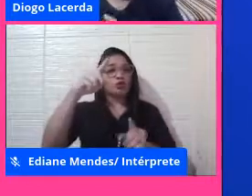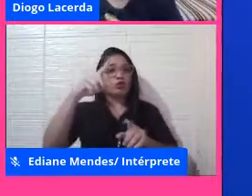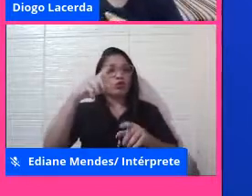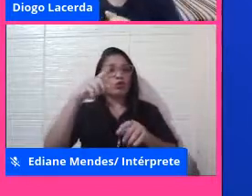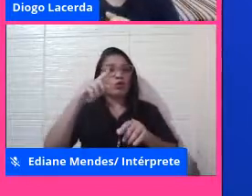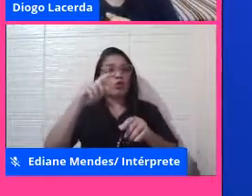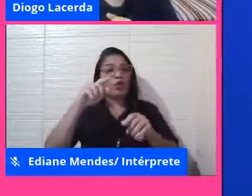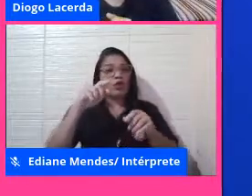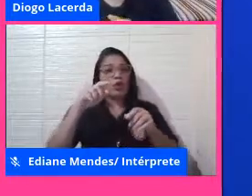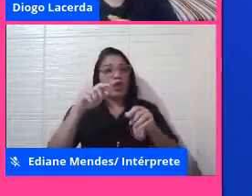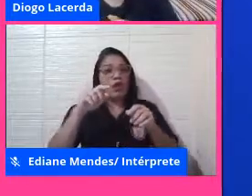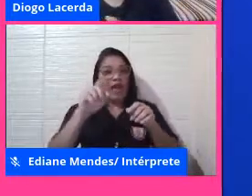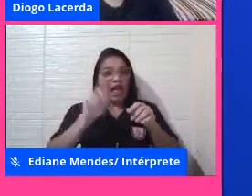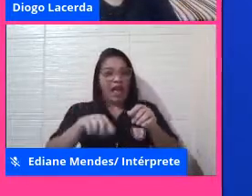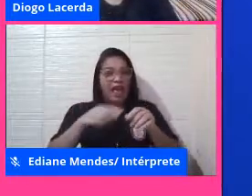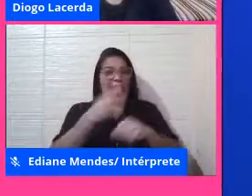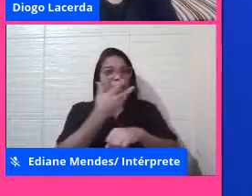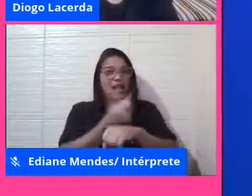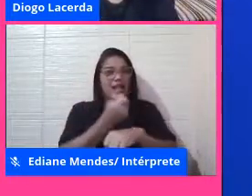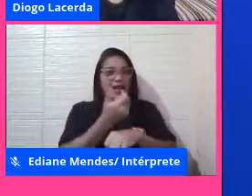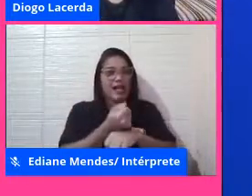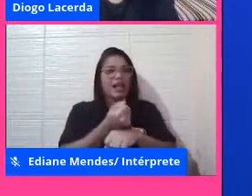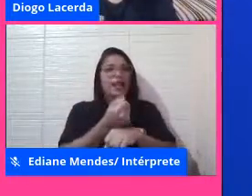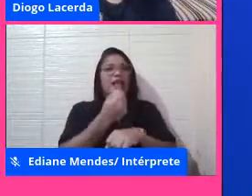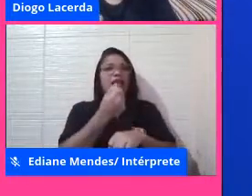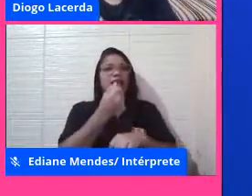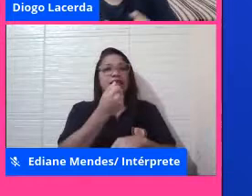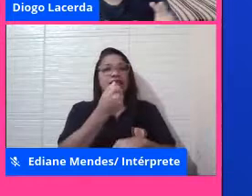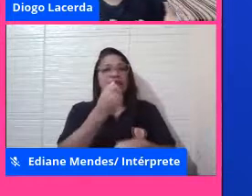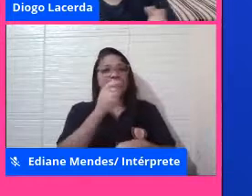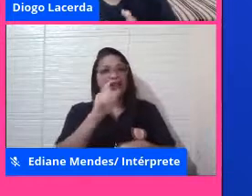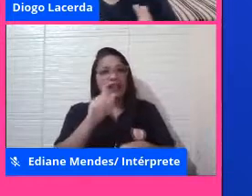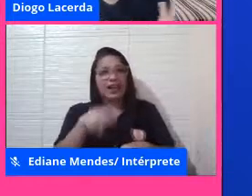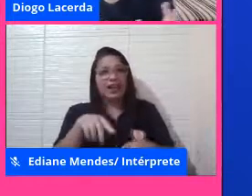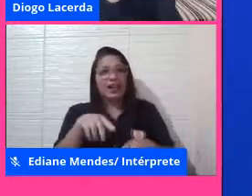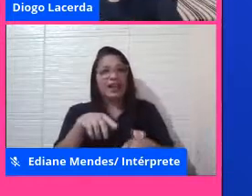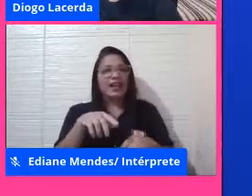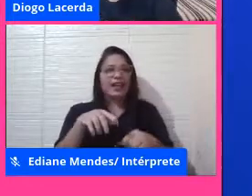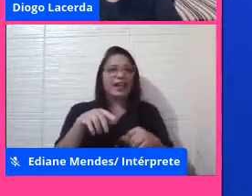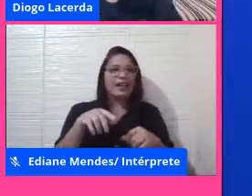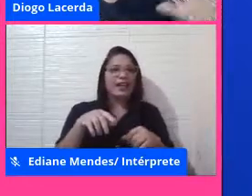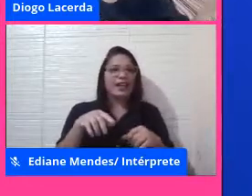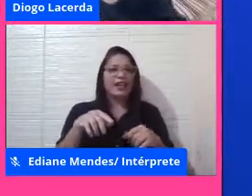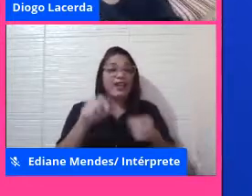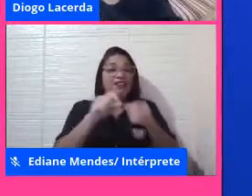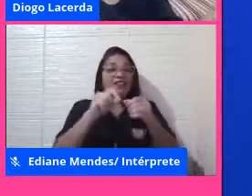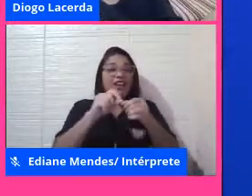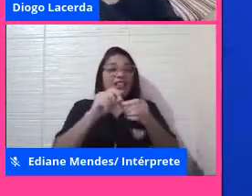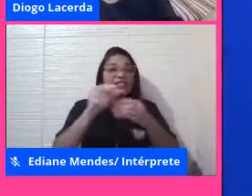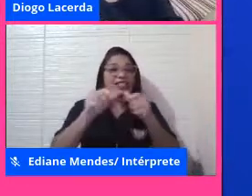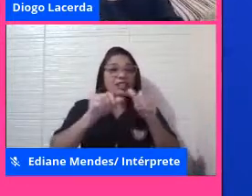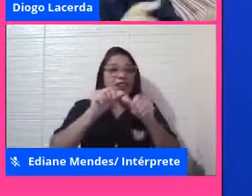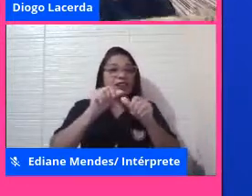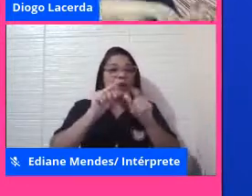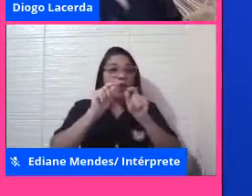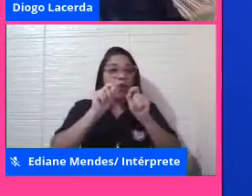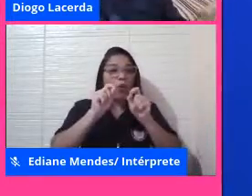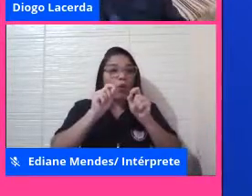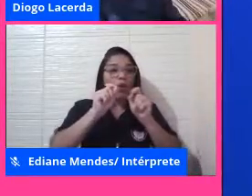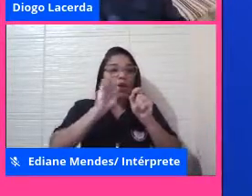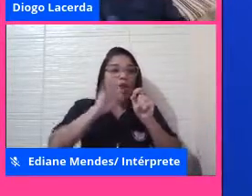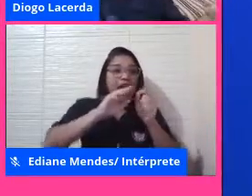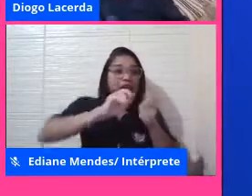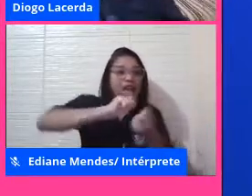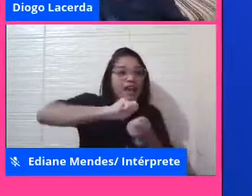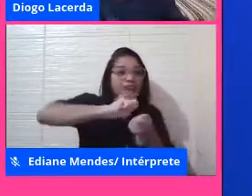que é o Files Translator, que basicamente ele vai fazer a conversão do arquivo que tu desenhou para